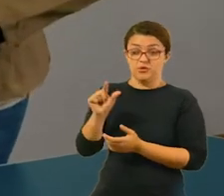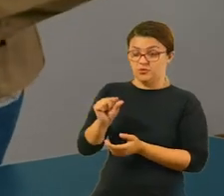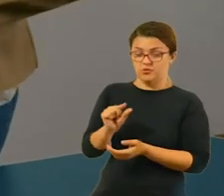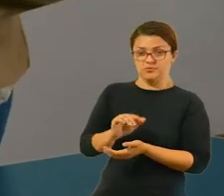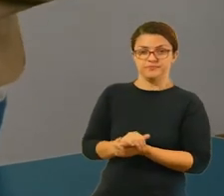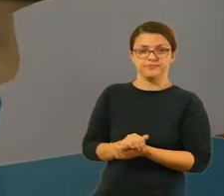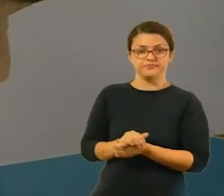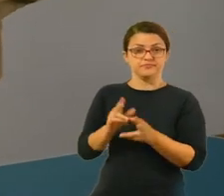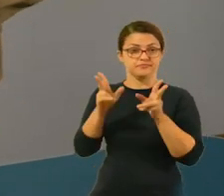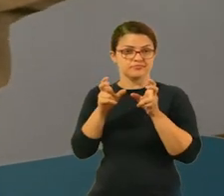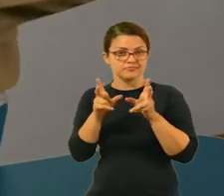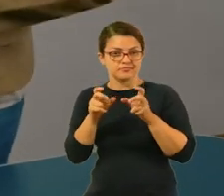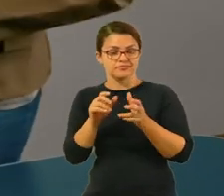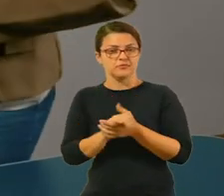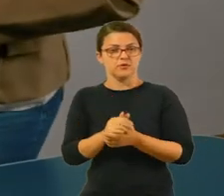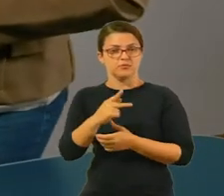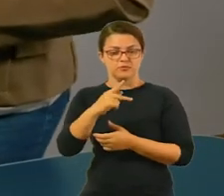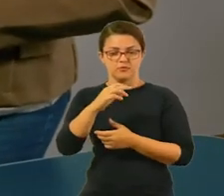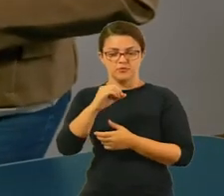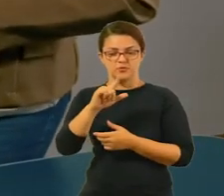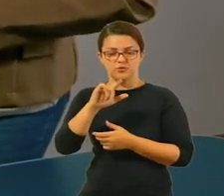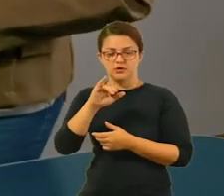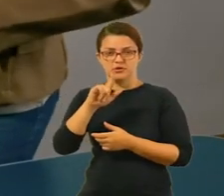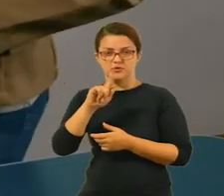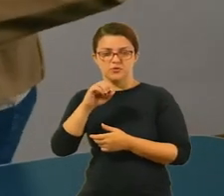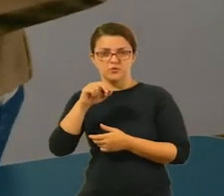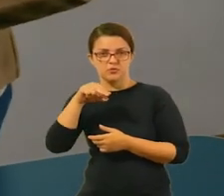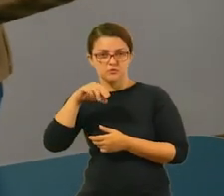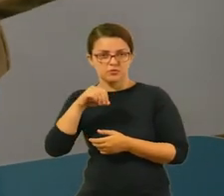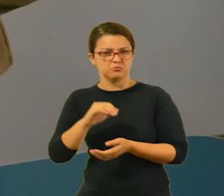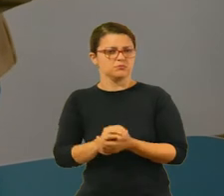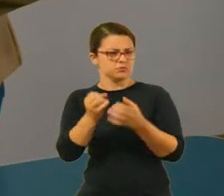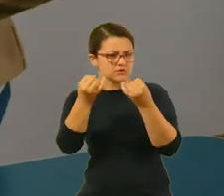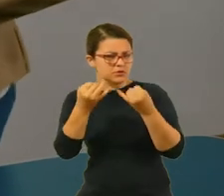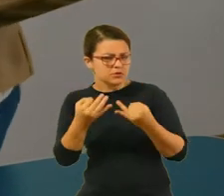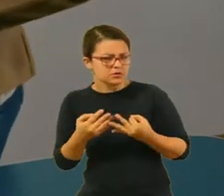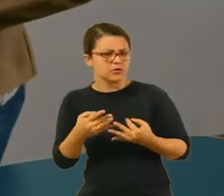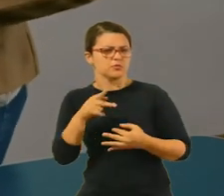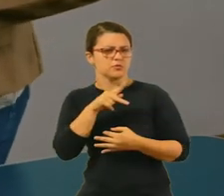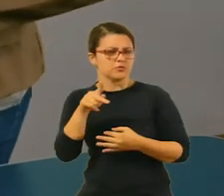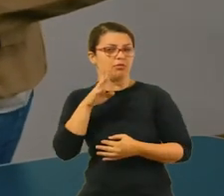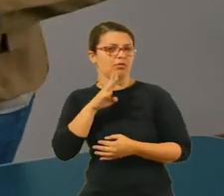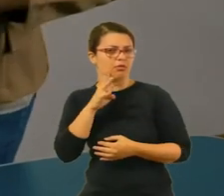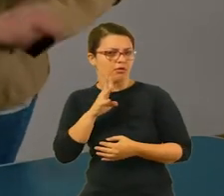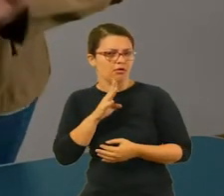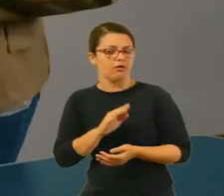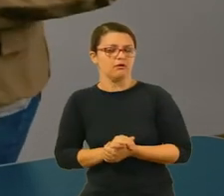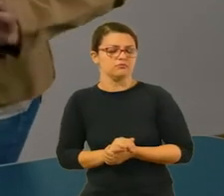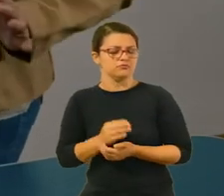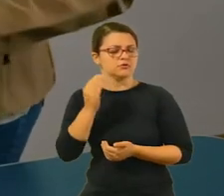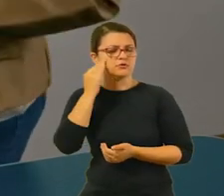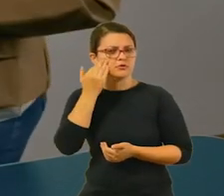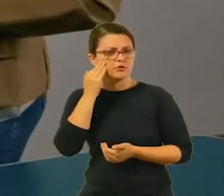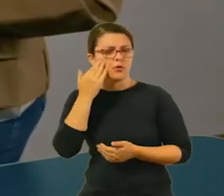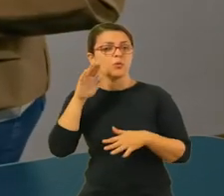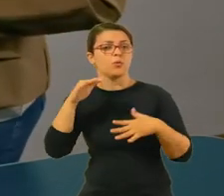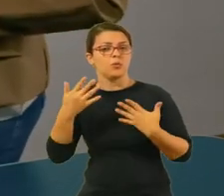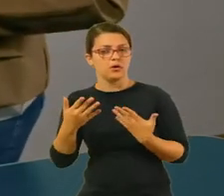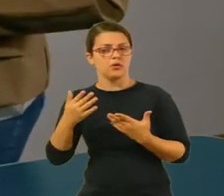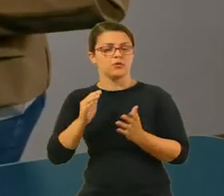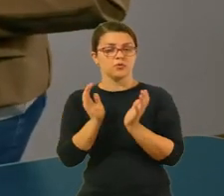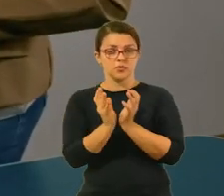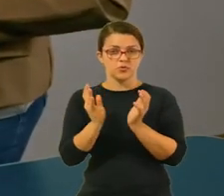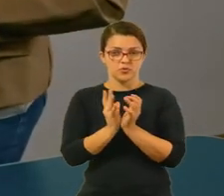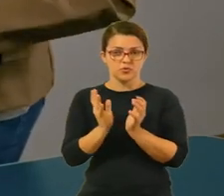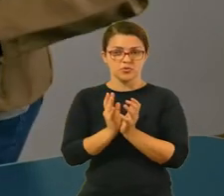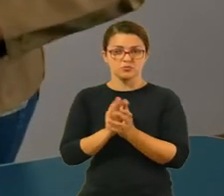O segundo tema de matemática são os polígonos. Tem toda uma explicação muito legal do professor, você vai entender com facilidade